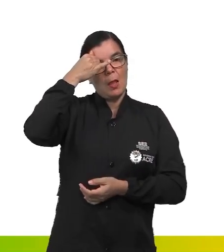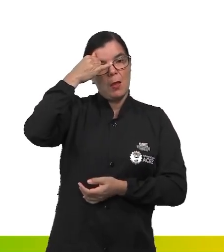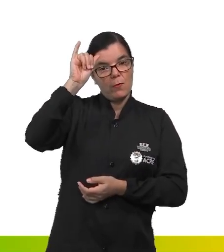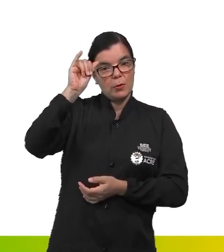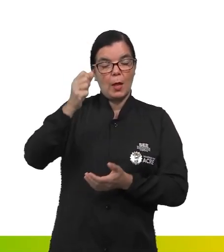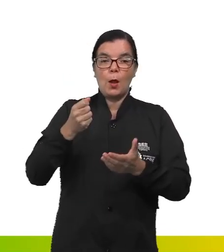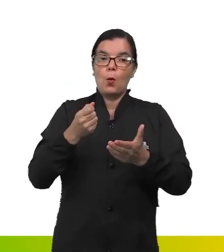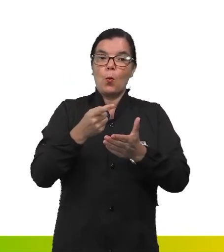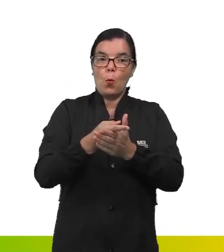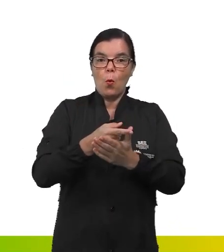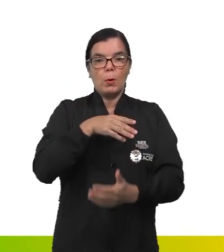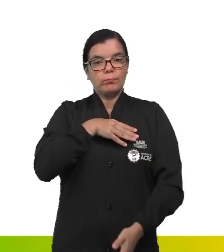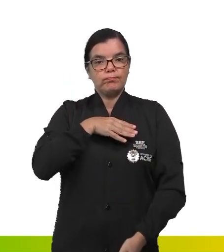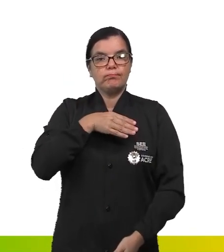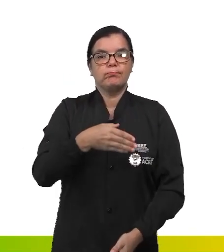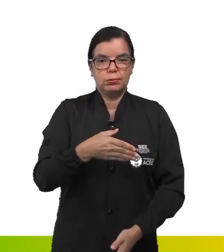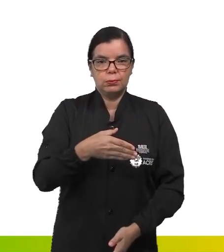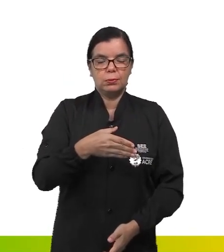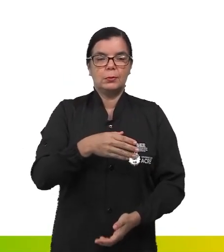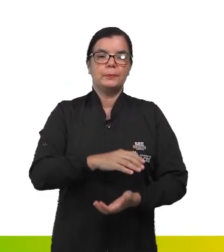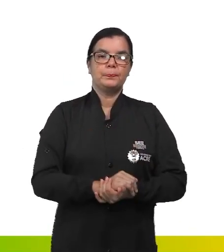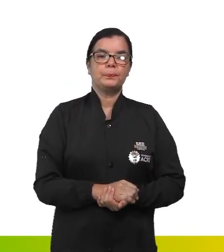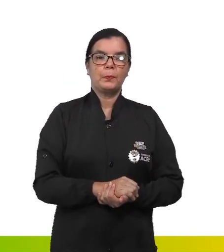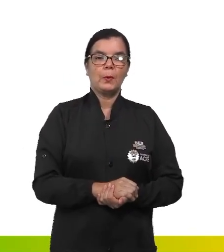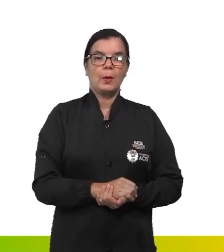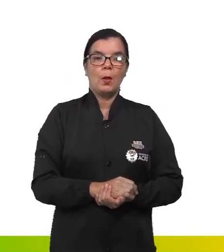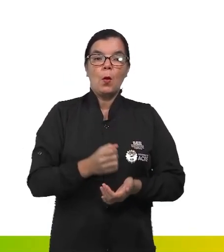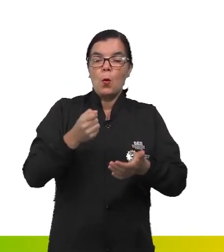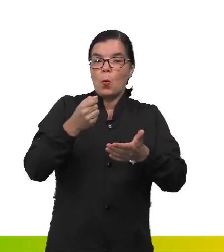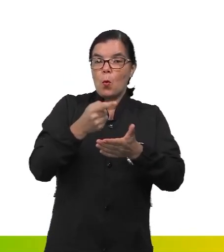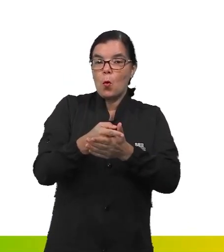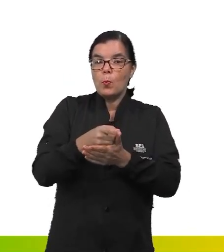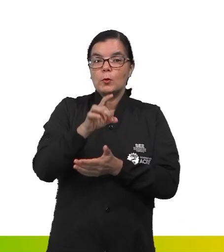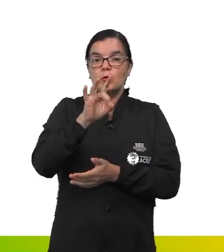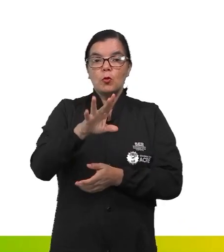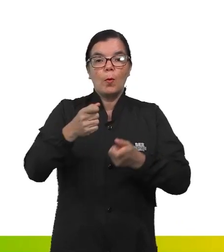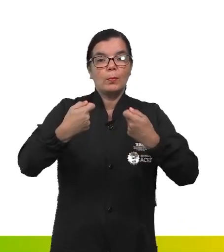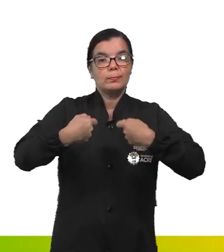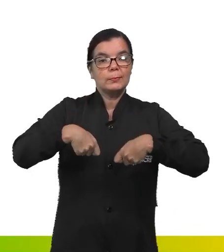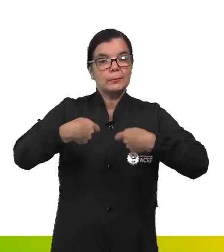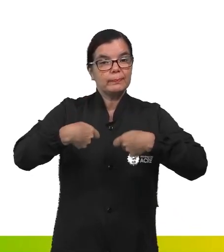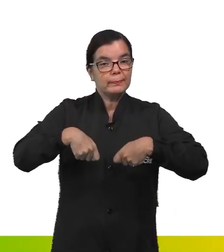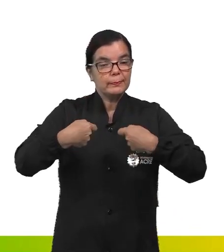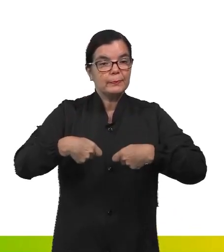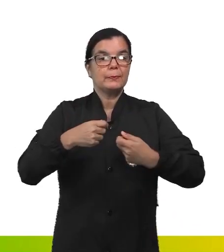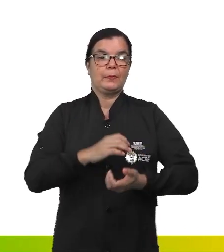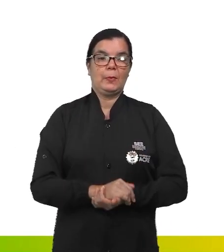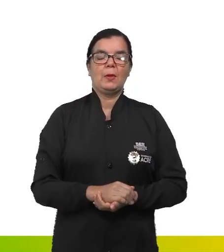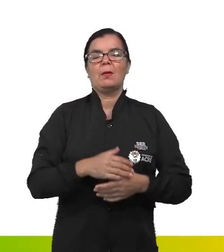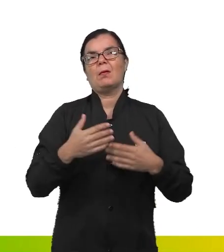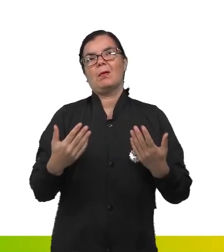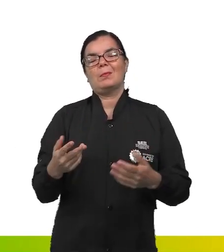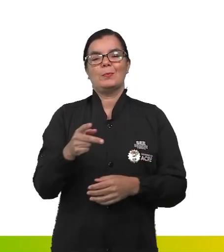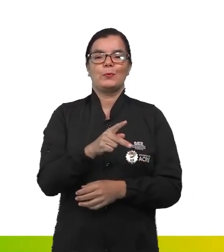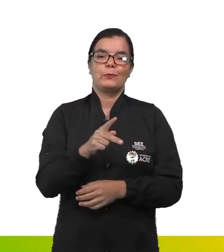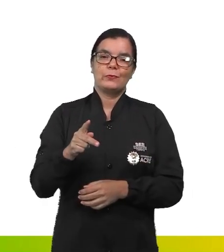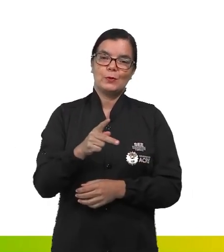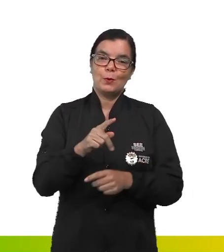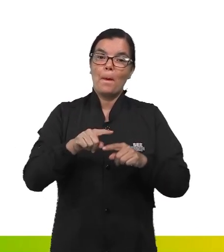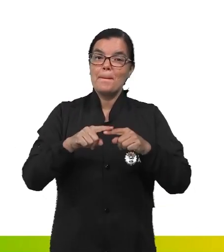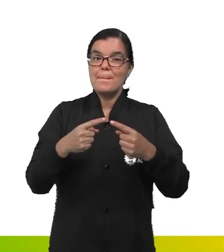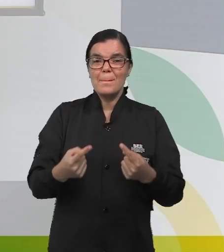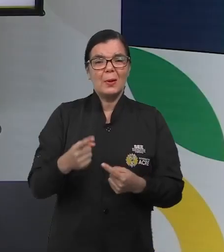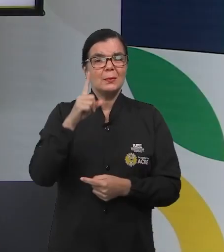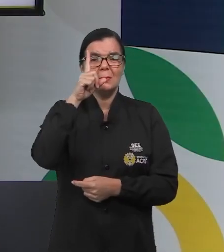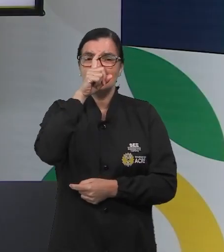por impulso, já falei isso aqui na aula. Consumir apenas o necessário. Ah, professora, mas isso é